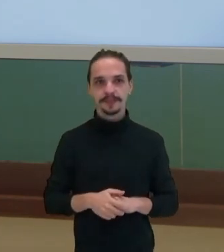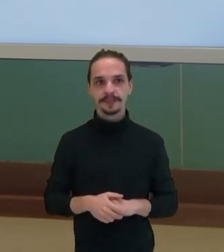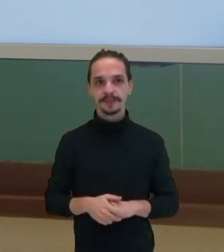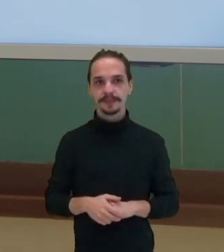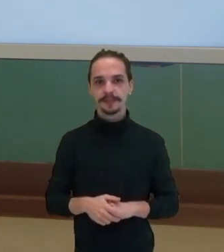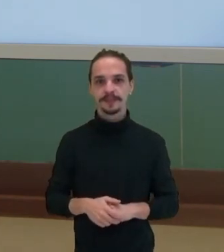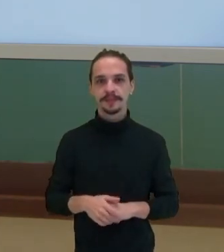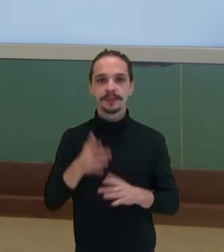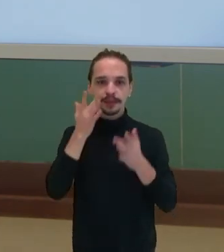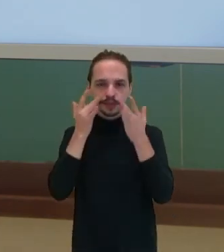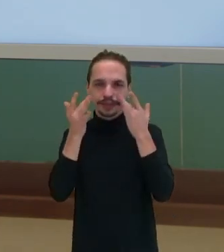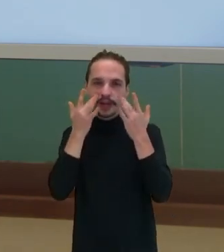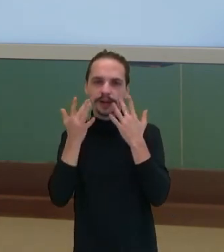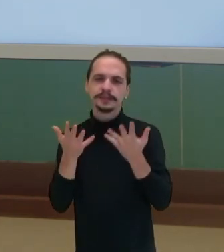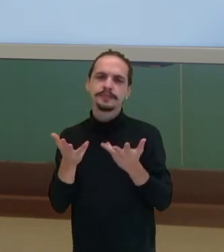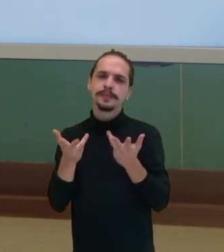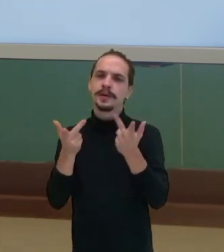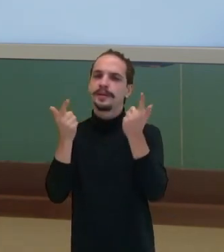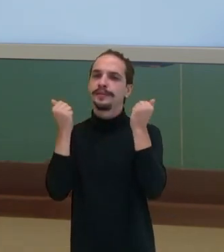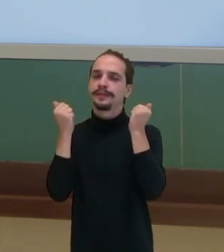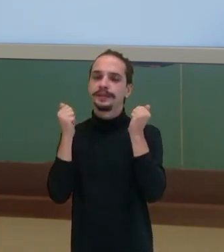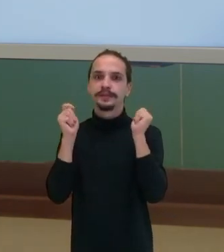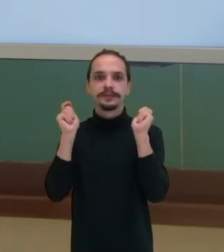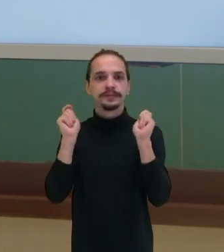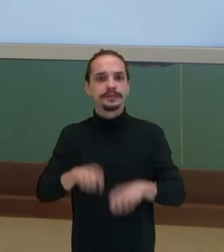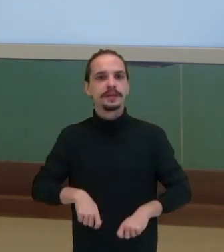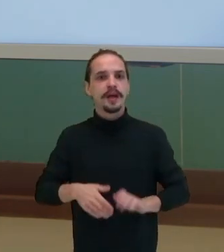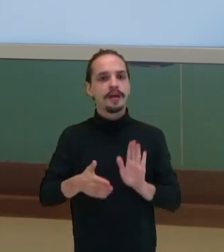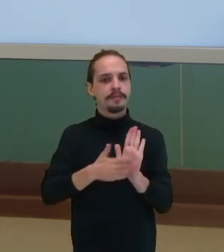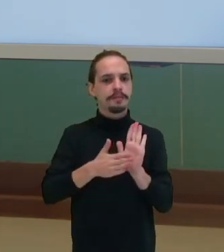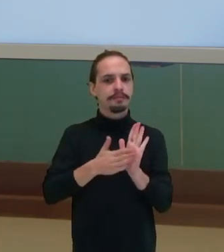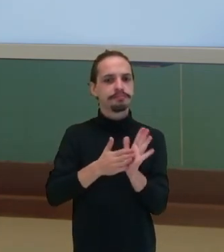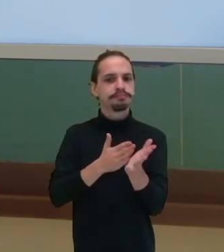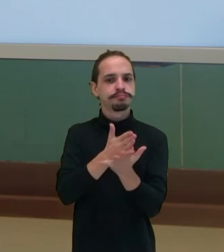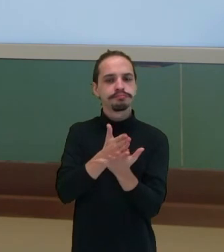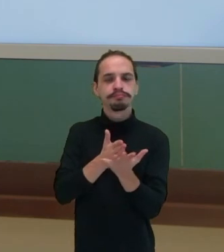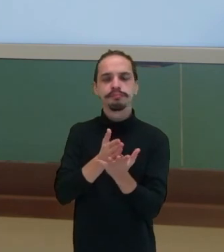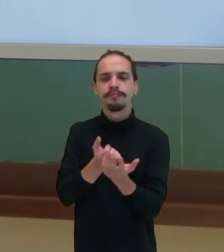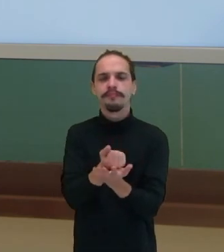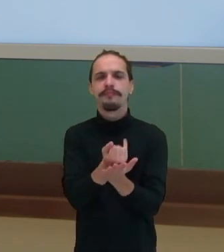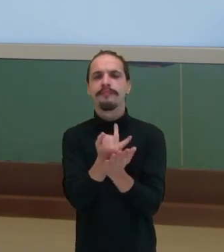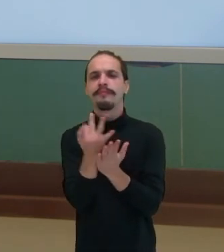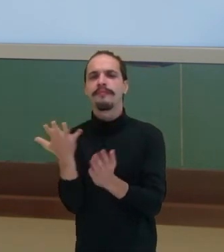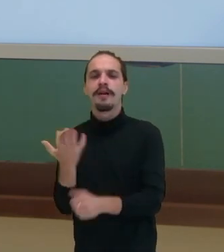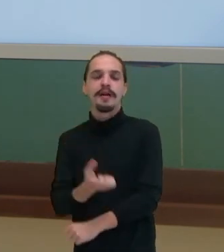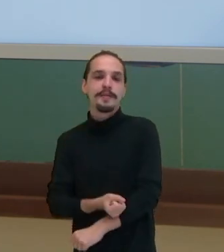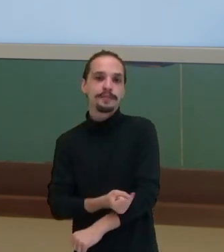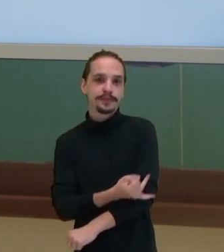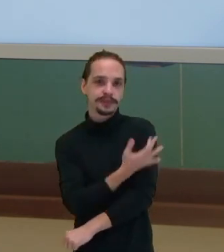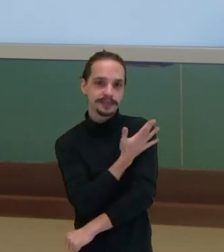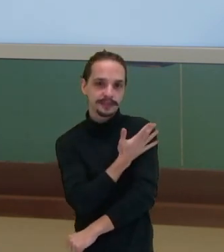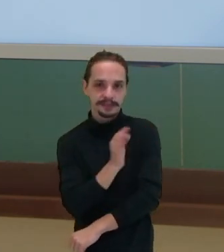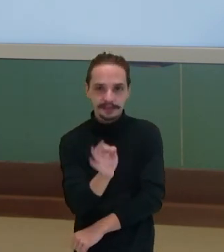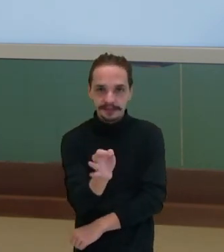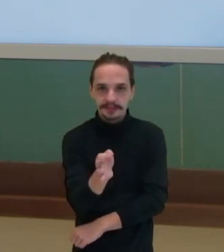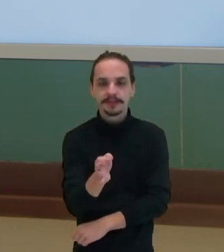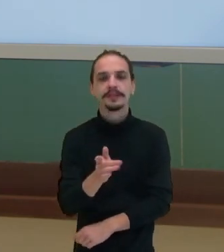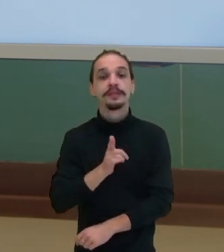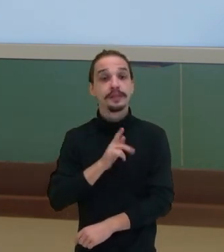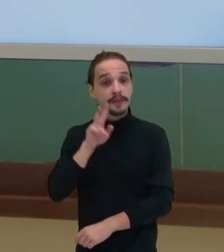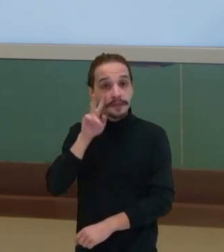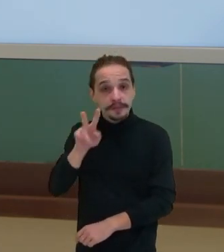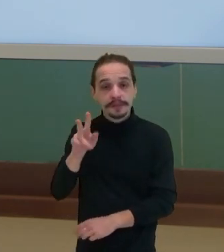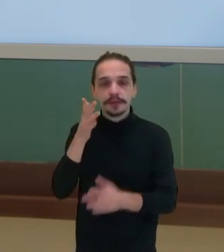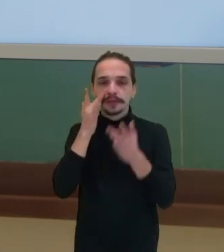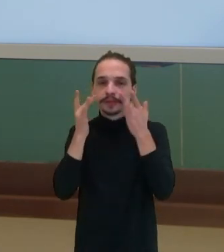teatro é maravilhoso, né? Porque ele propõe muitas emoções, muitas mesmo. E a gente viu aqui no teatro romano